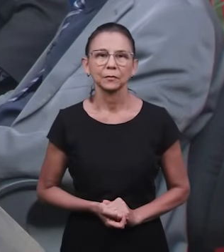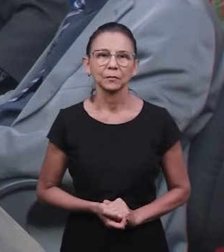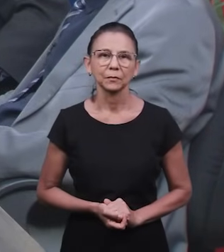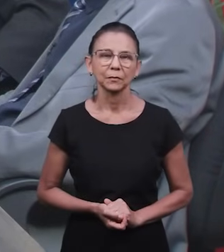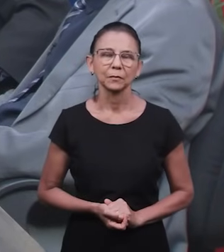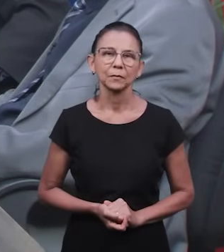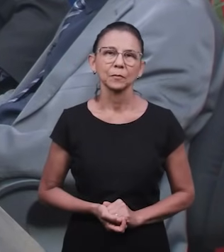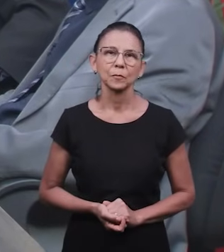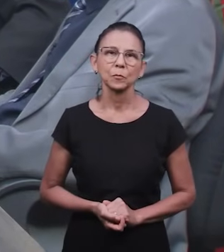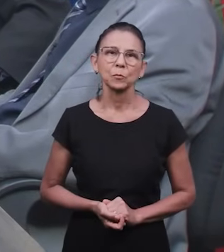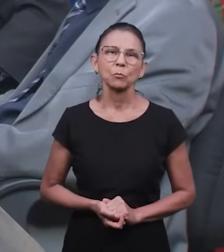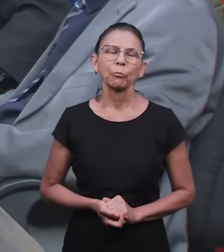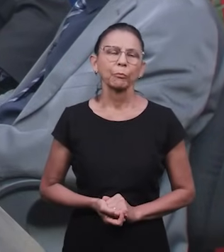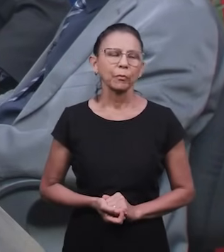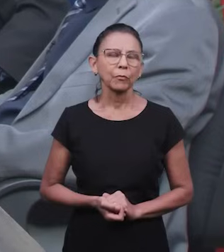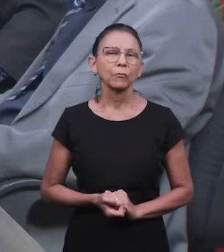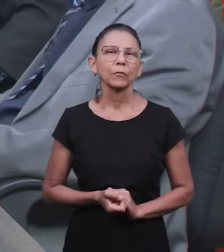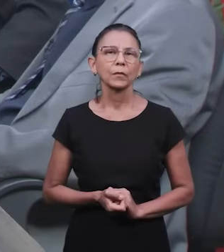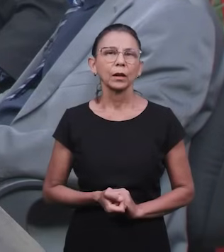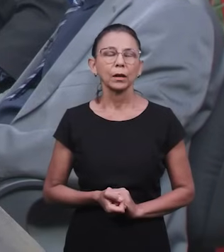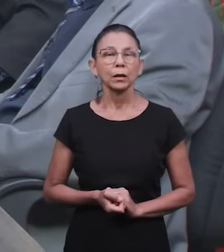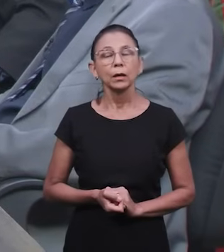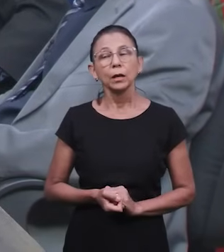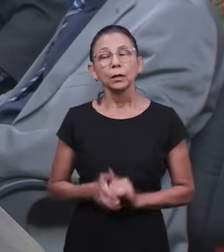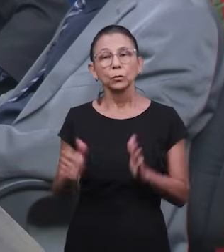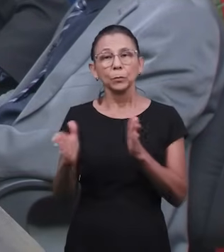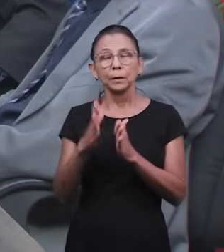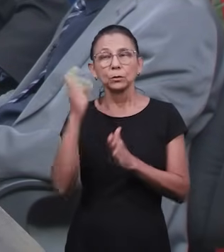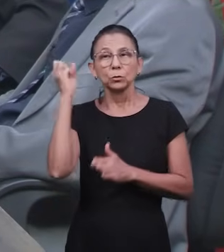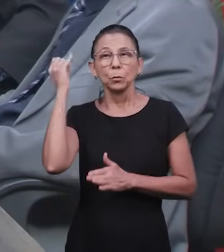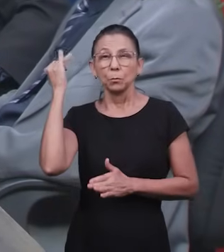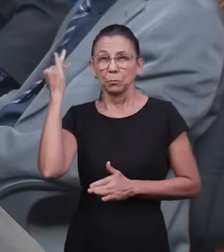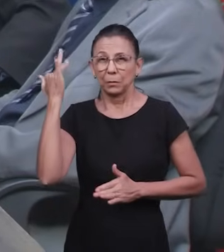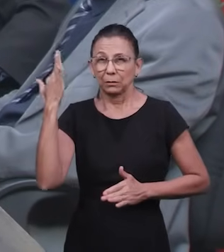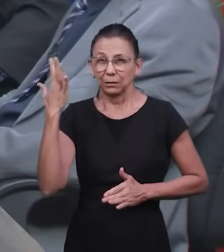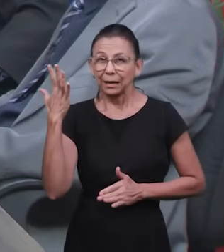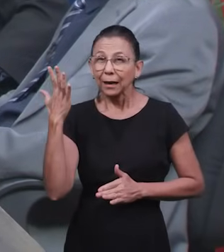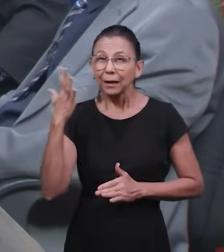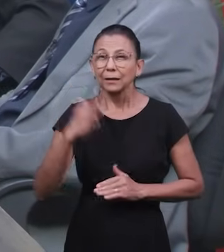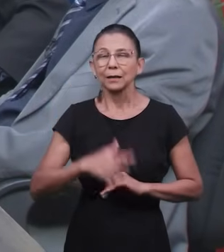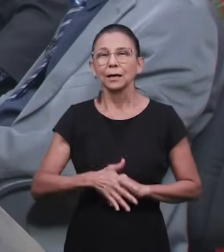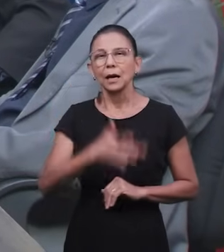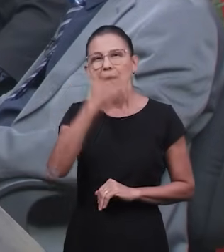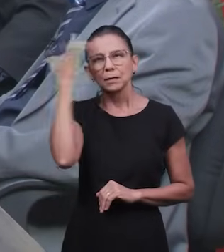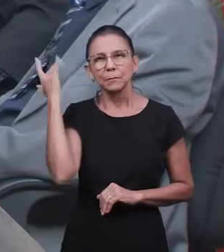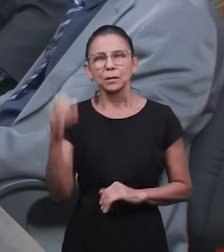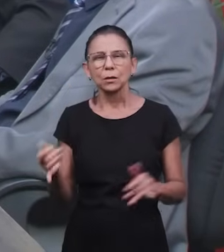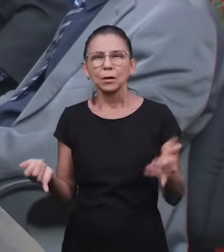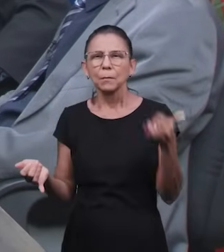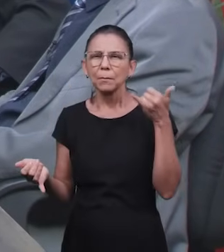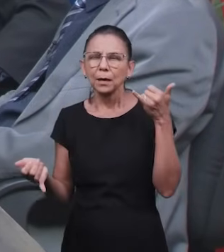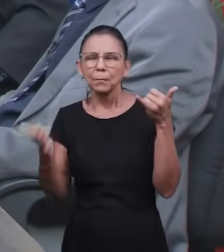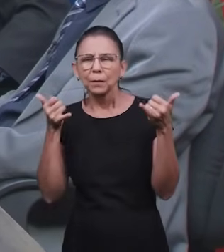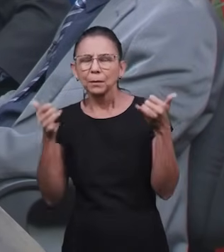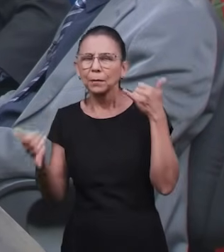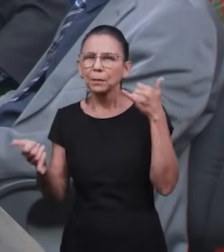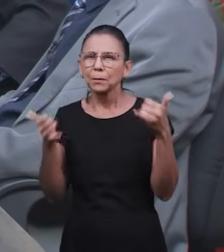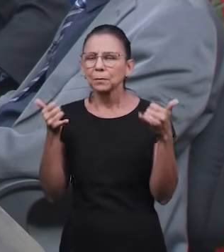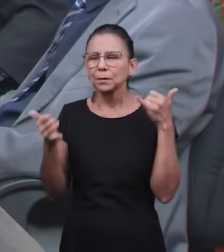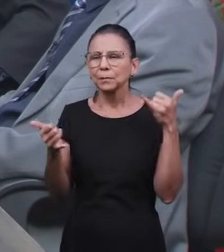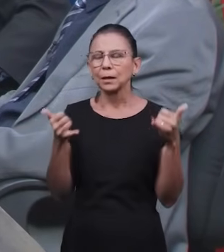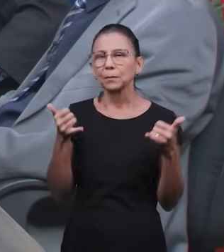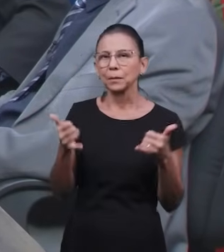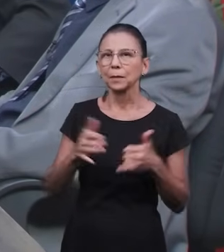tido bastante chamadas na madrugada, pessoas que muitas vezes elas estão ali no